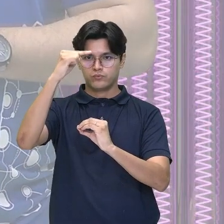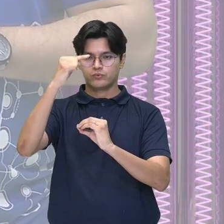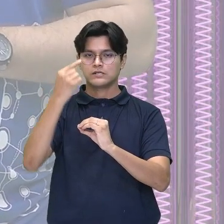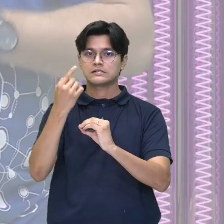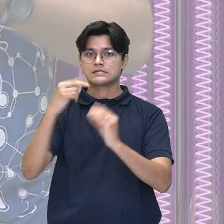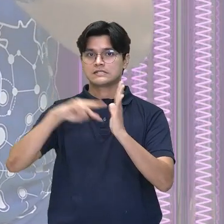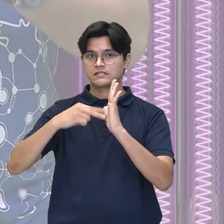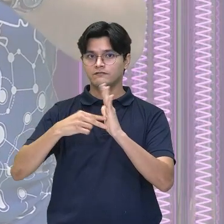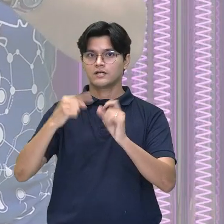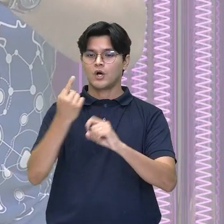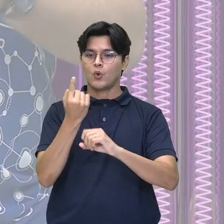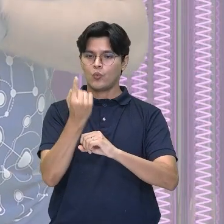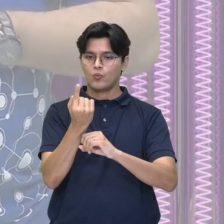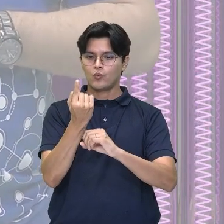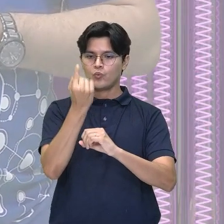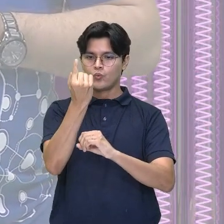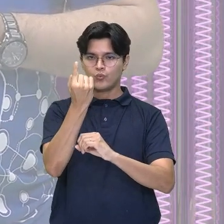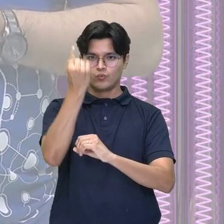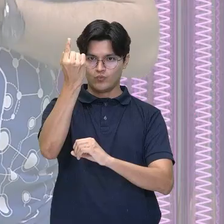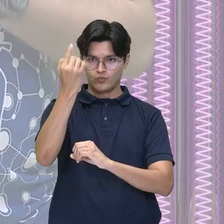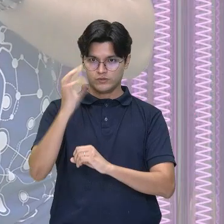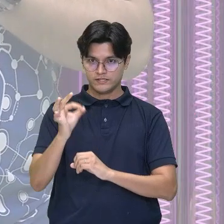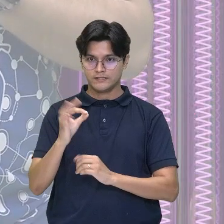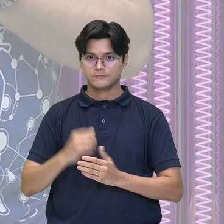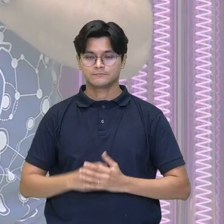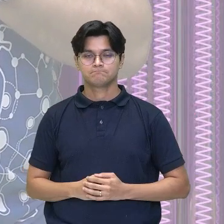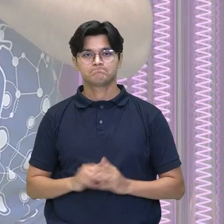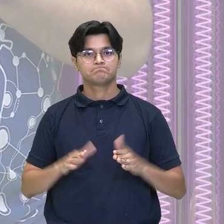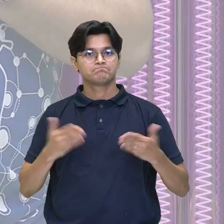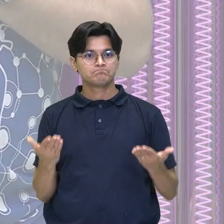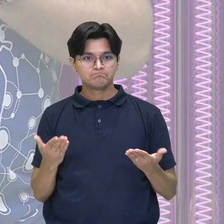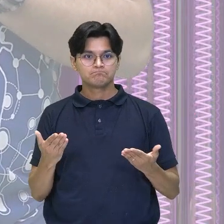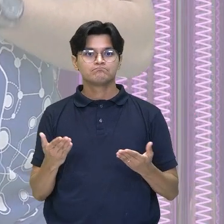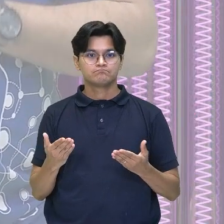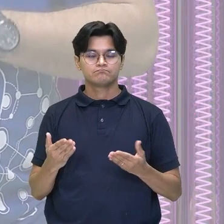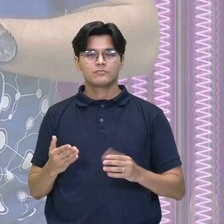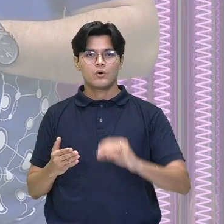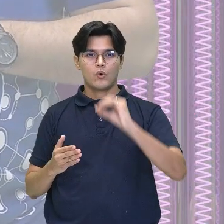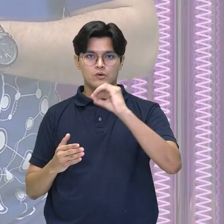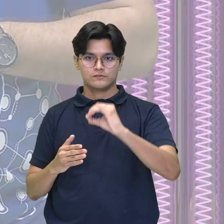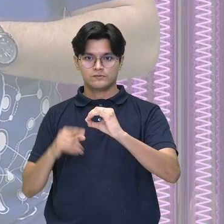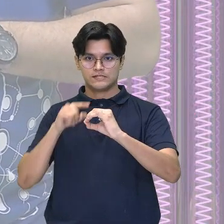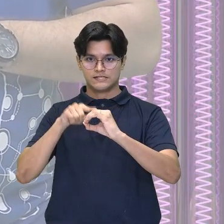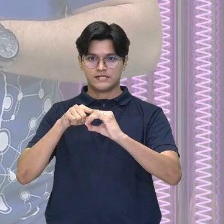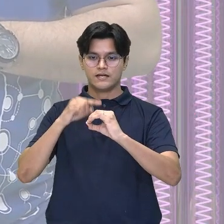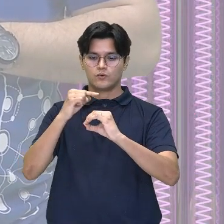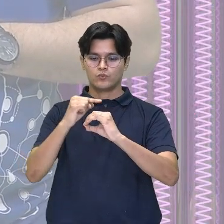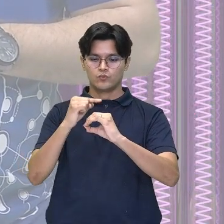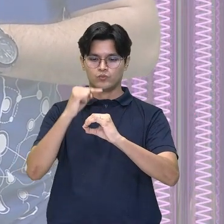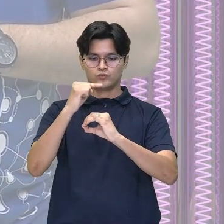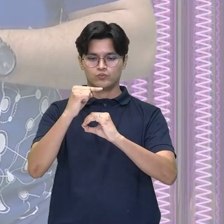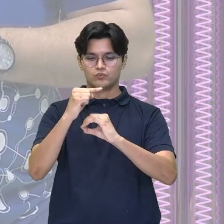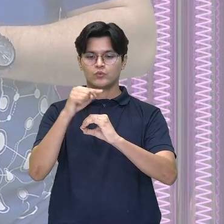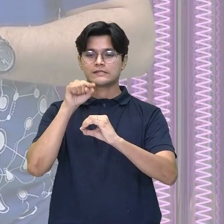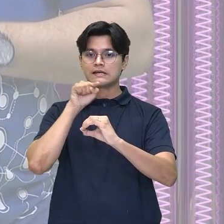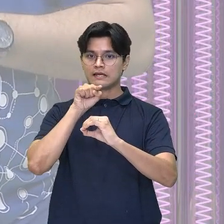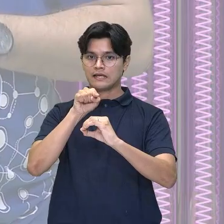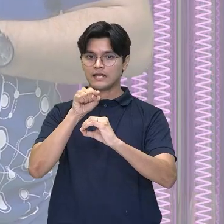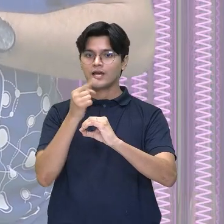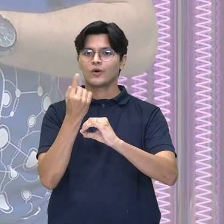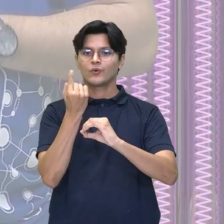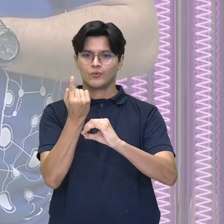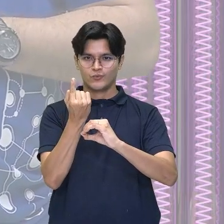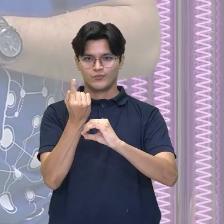1 grau, ok? Então, se está um tracinho ali acima do zero, está representado ali